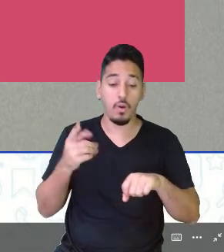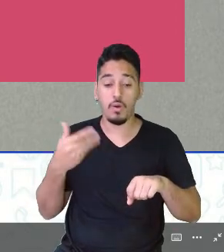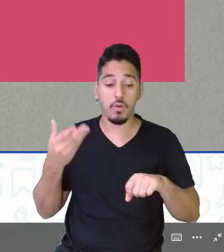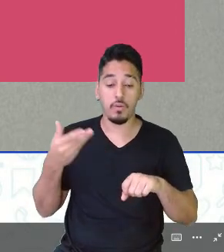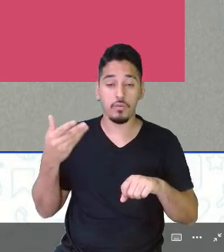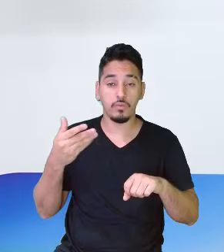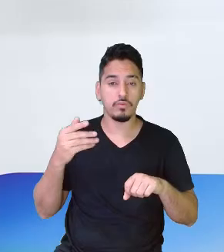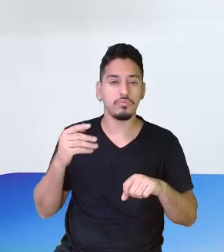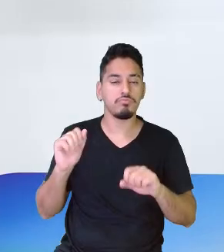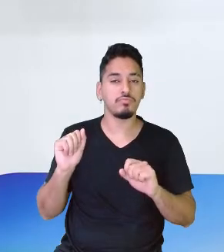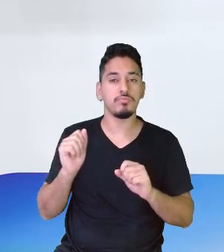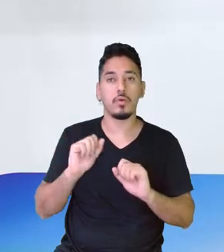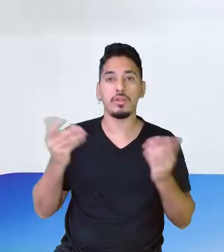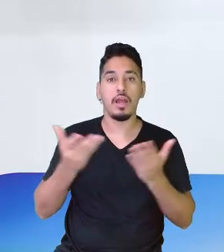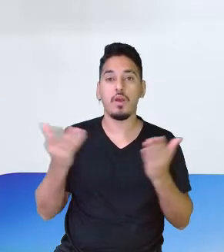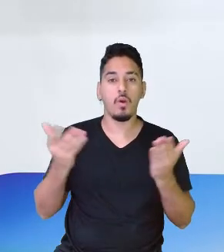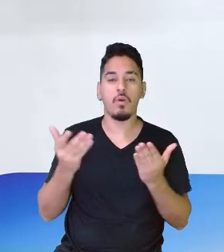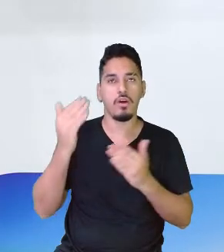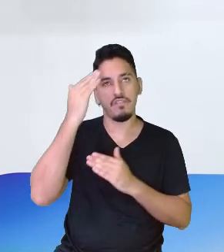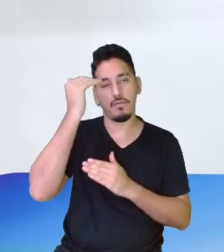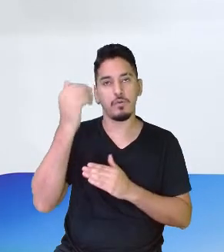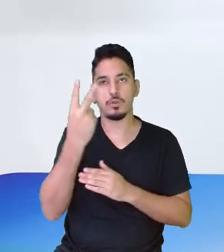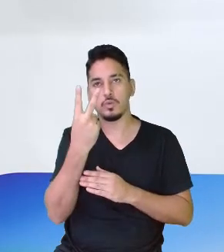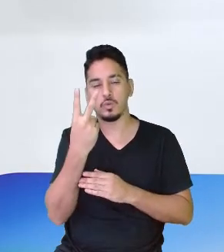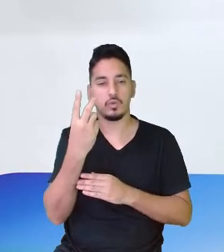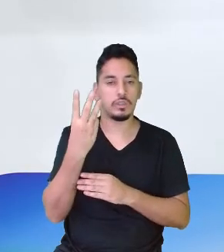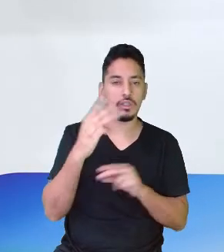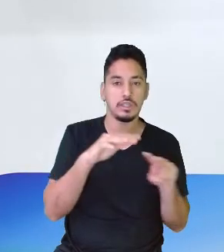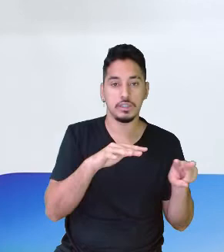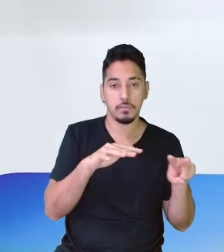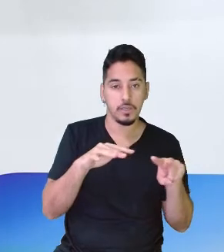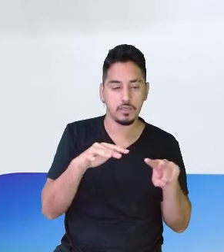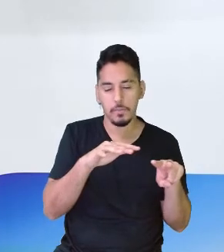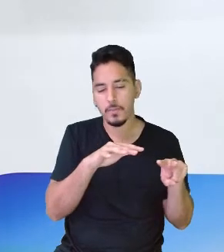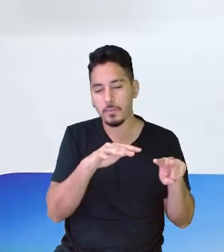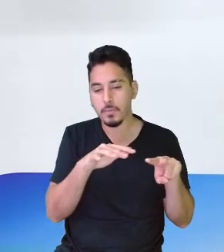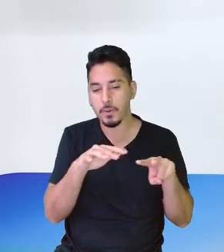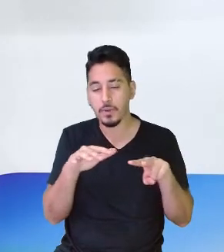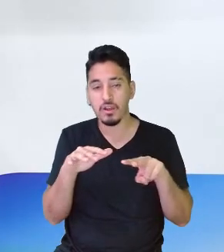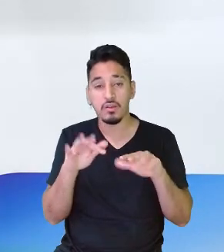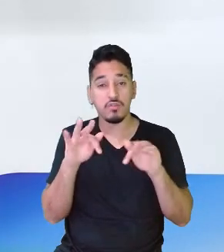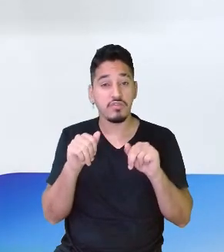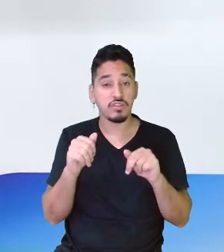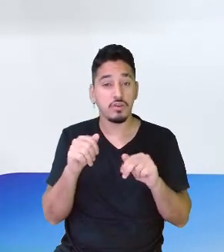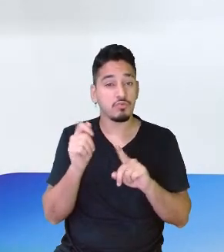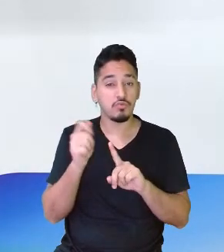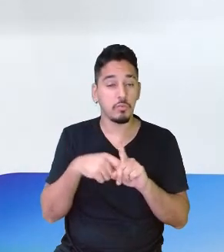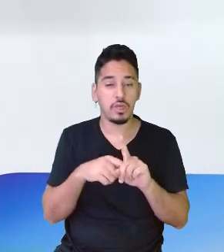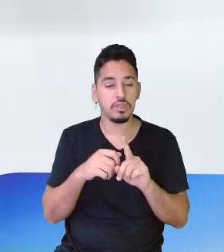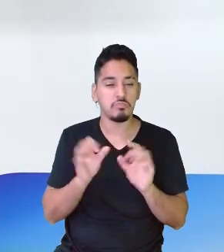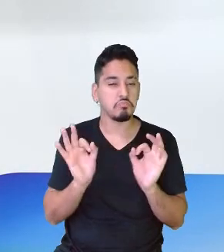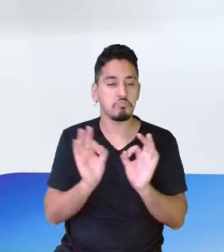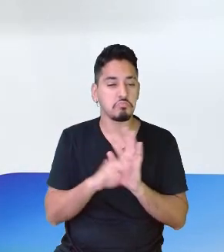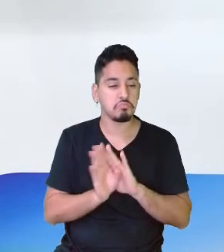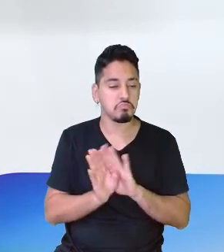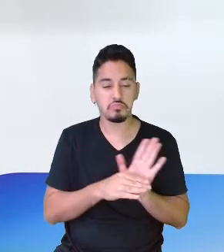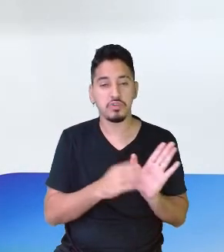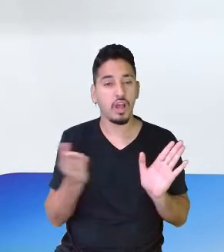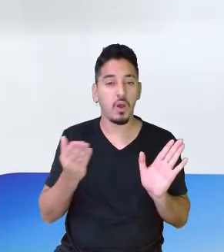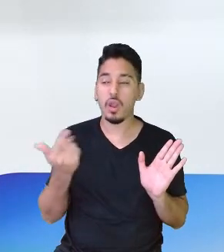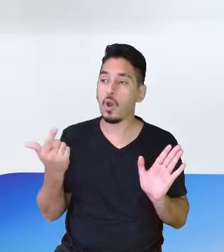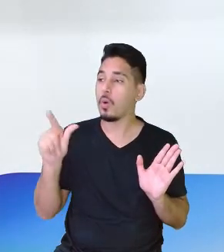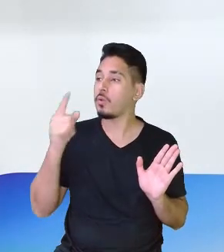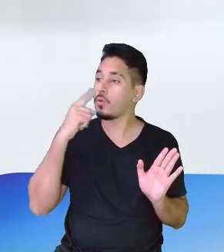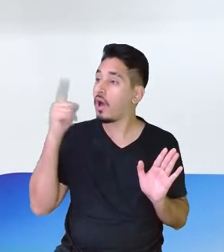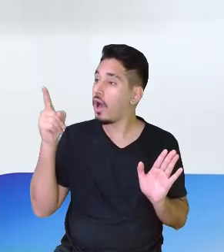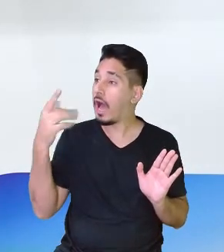ele pode viralizar por, sei lá, 2, 3 semanas. E no final do mês, você está rindo de outra coisa completamente diferente,